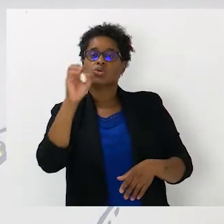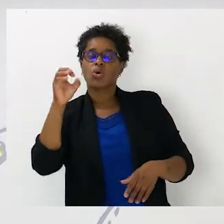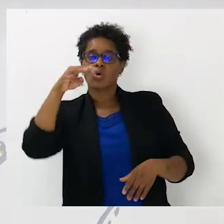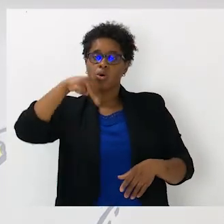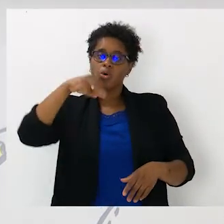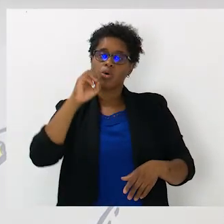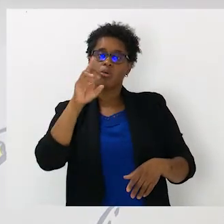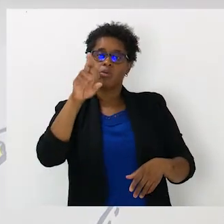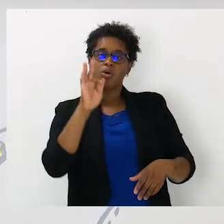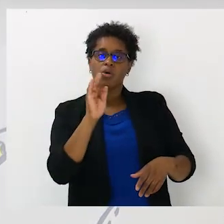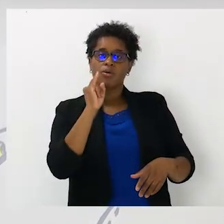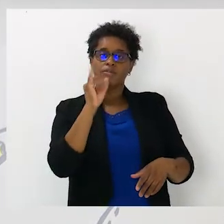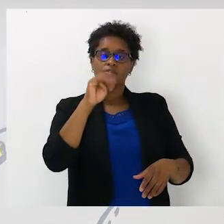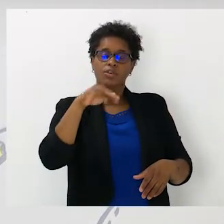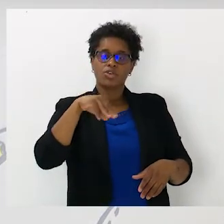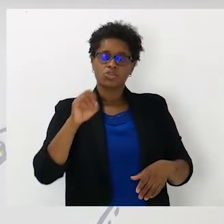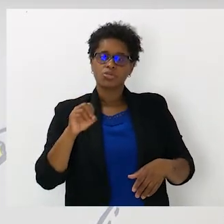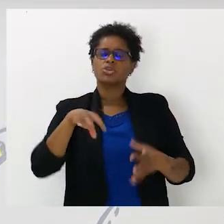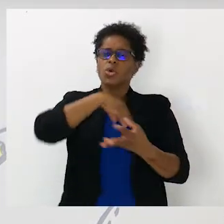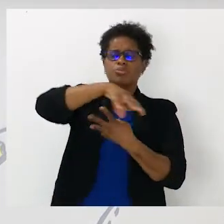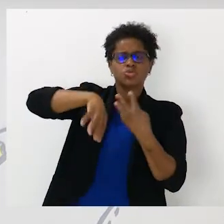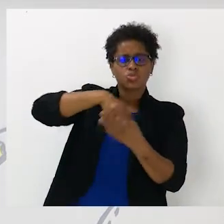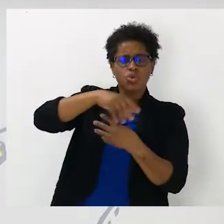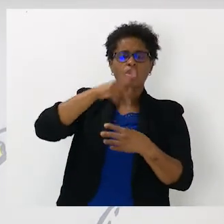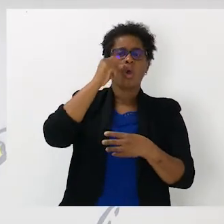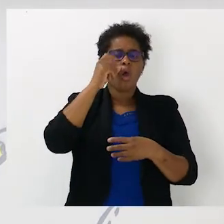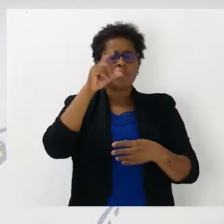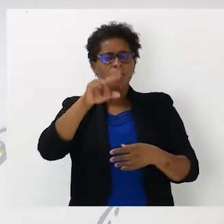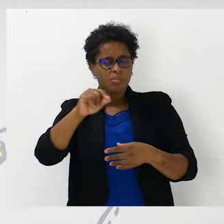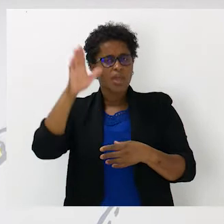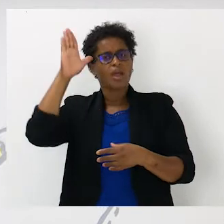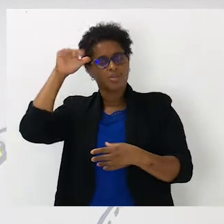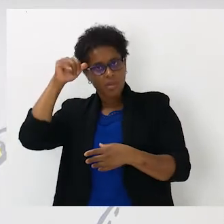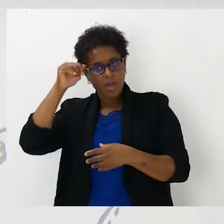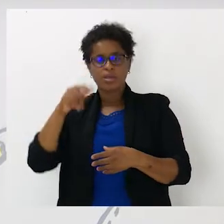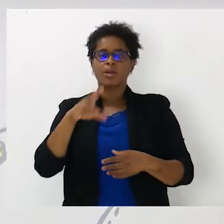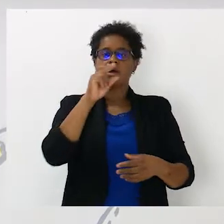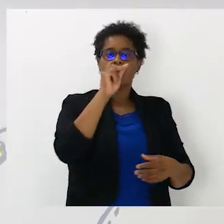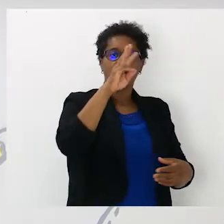zoomorfismo. E na mistura de homem e animal,